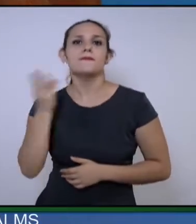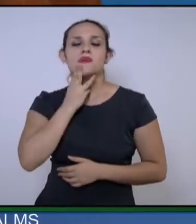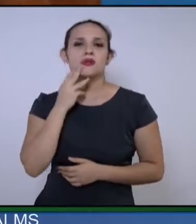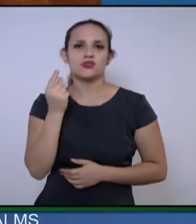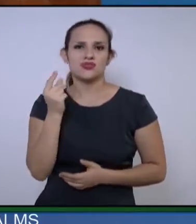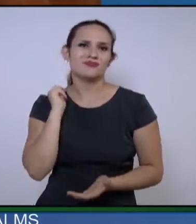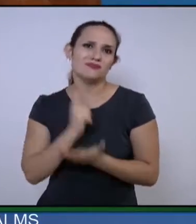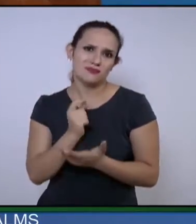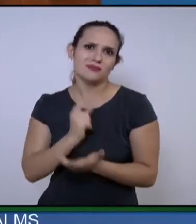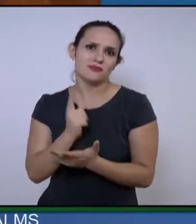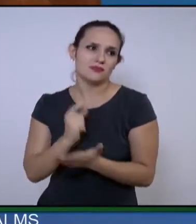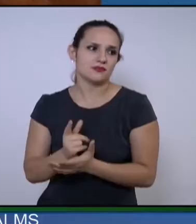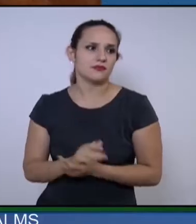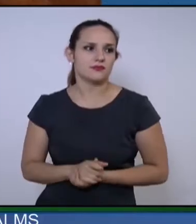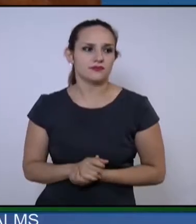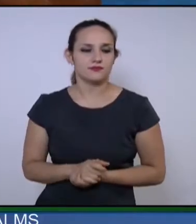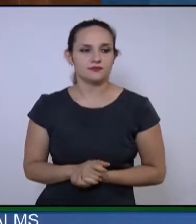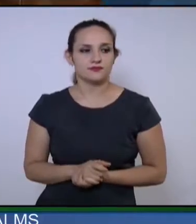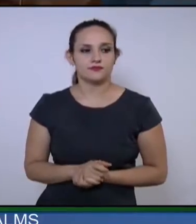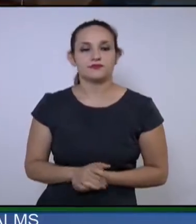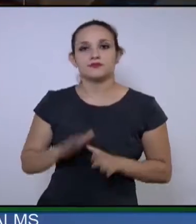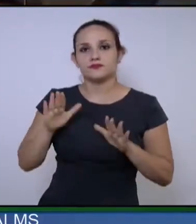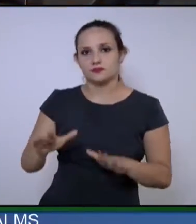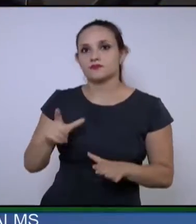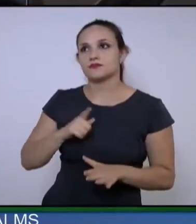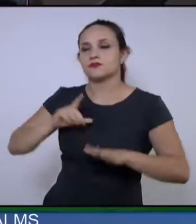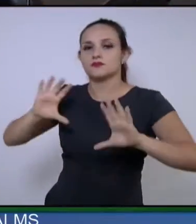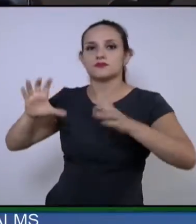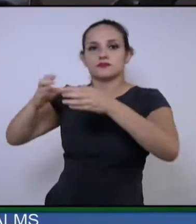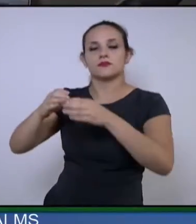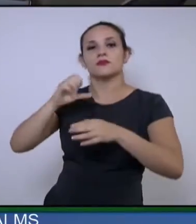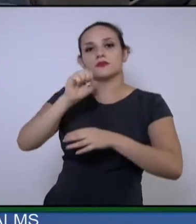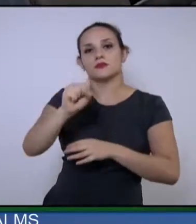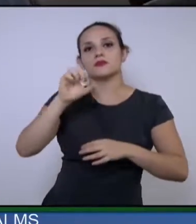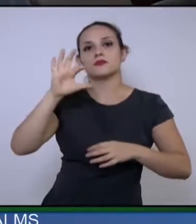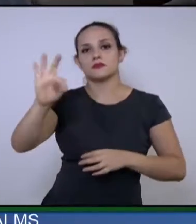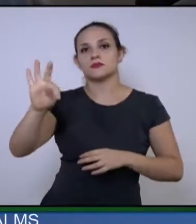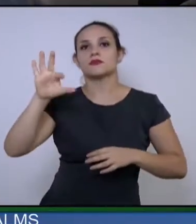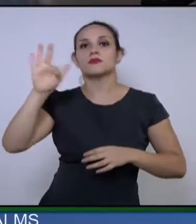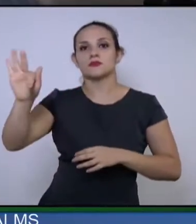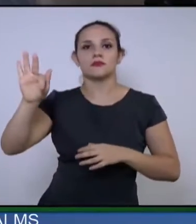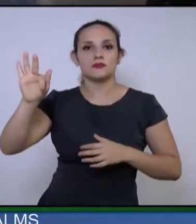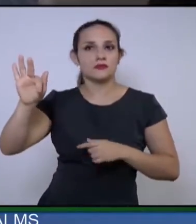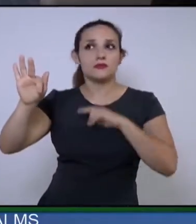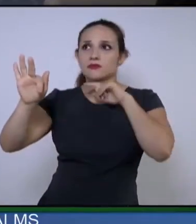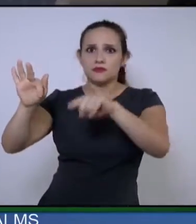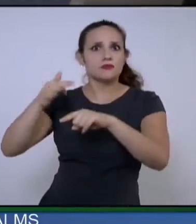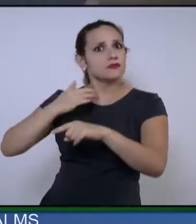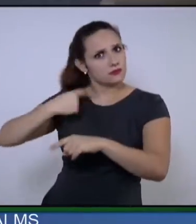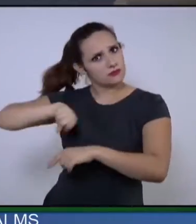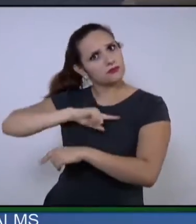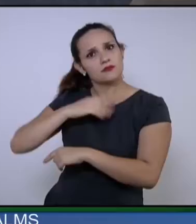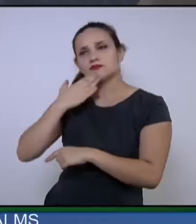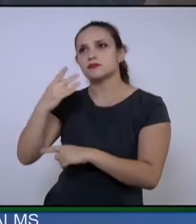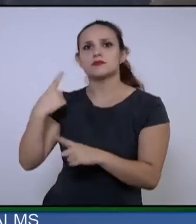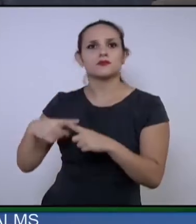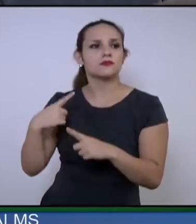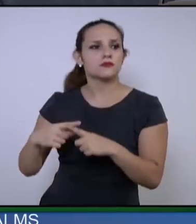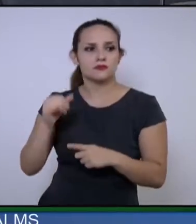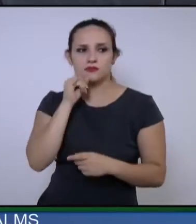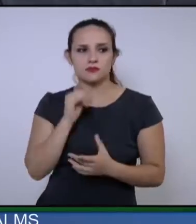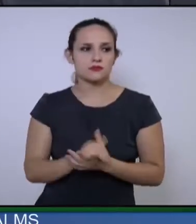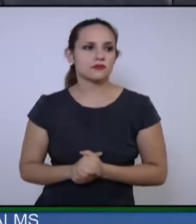Federal. O mesmo Supremo Tribunal Federal que mandou indenizar um preso